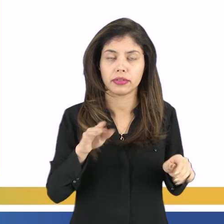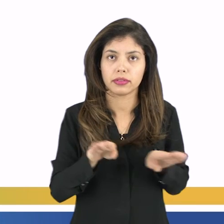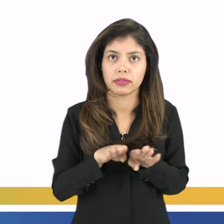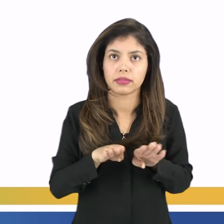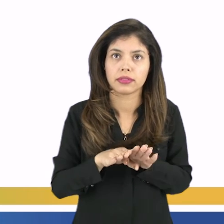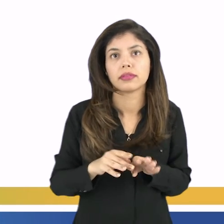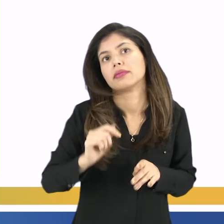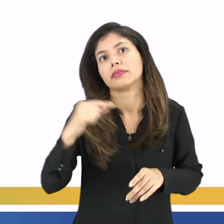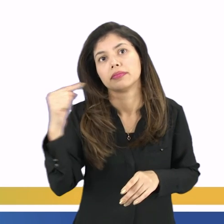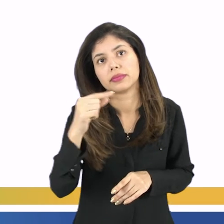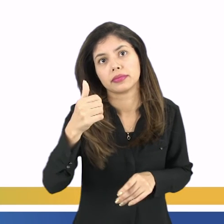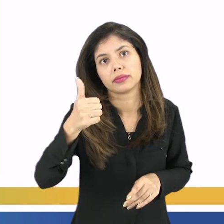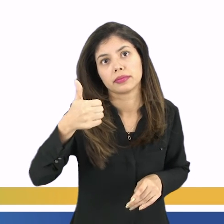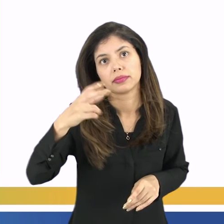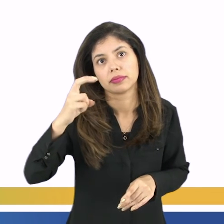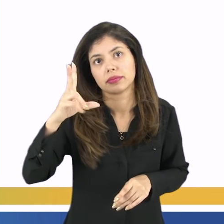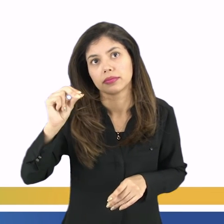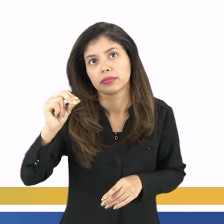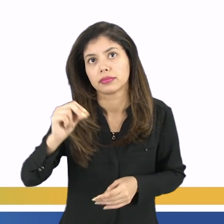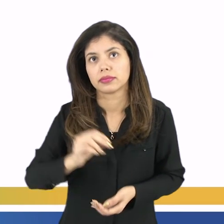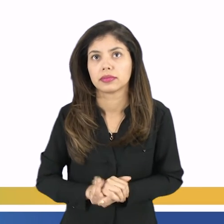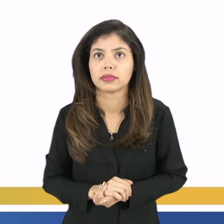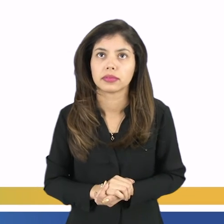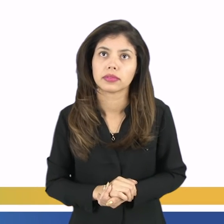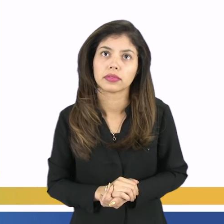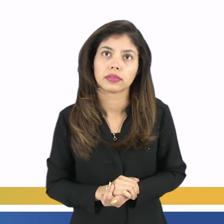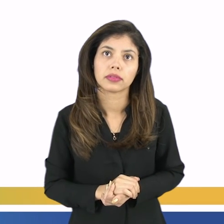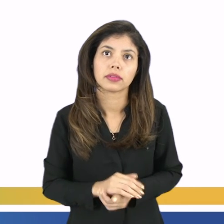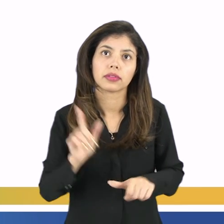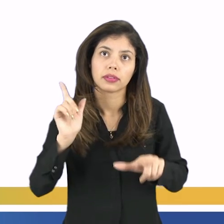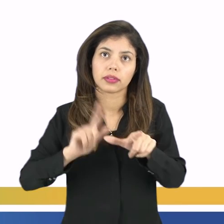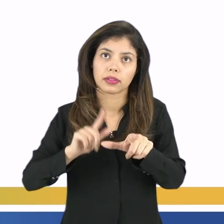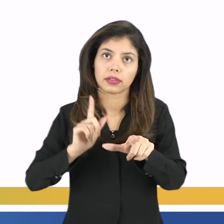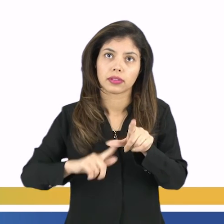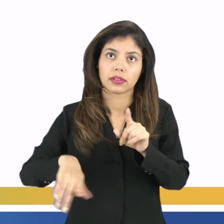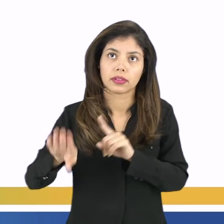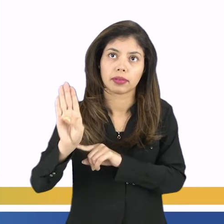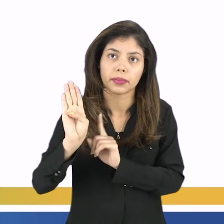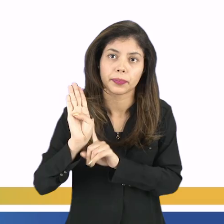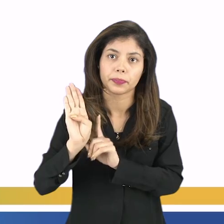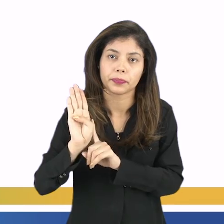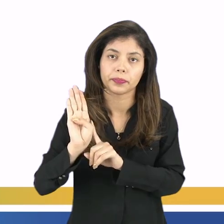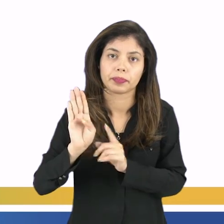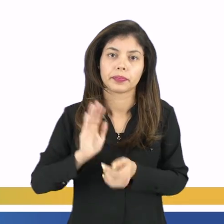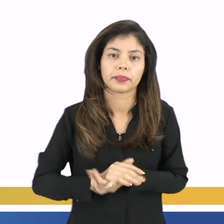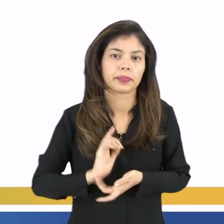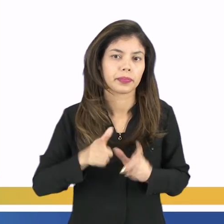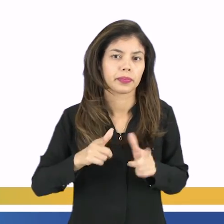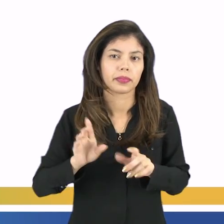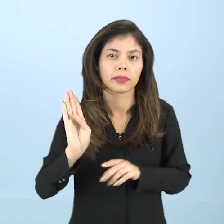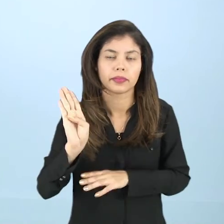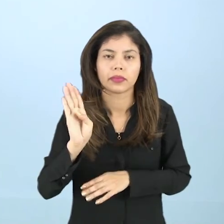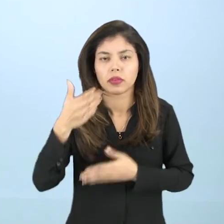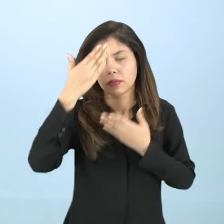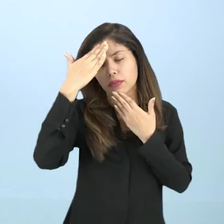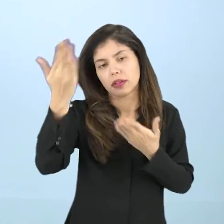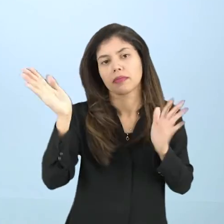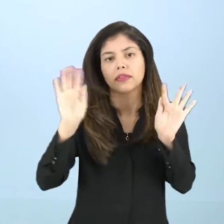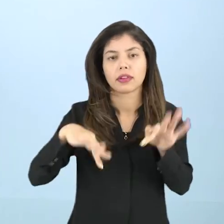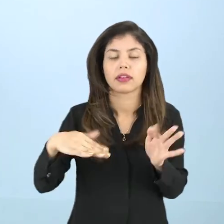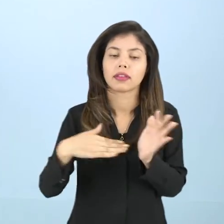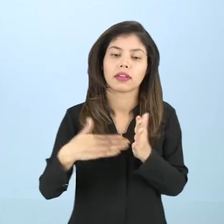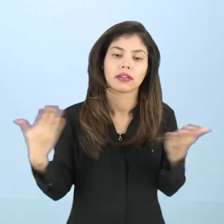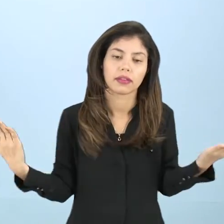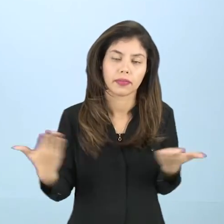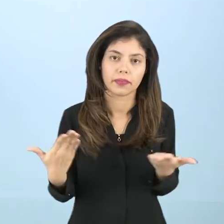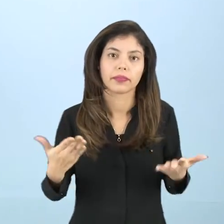nosso ΔH menos 150, sendo assim nosso gabarito letra B. Então é isso, pessoal. Muito obrigado por ficarem